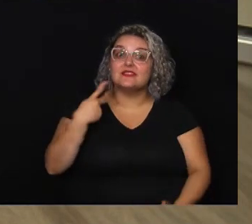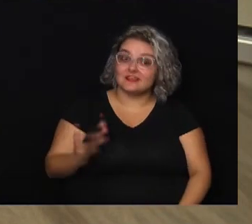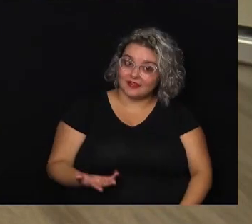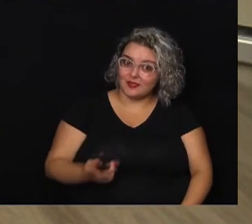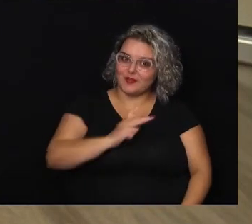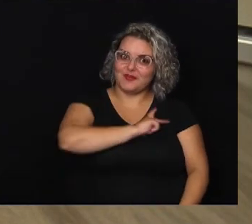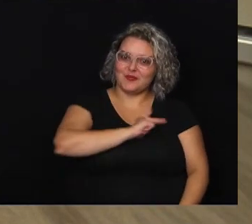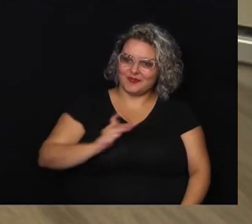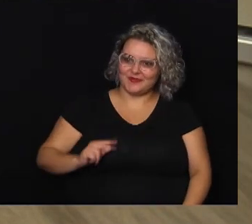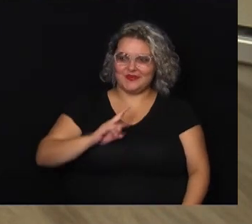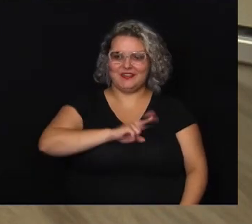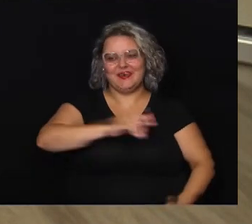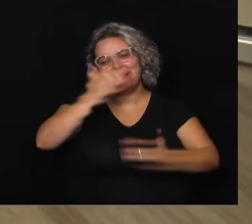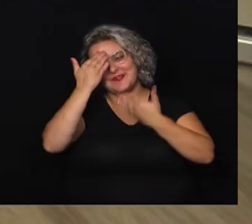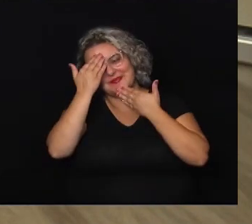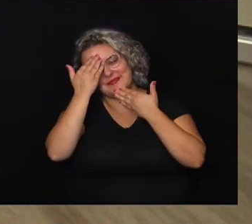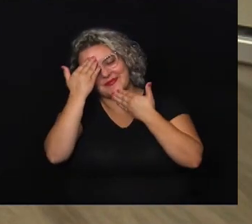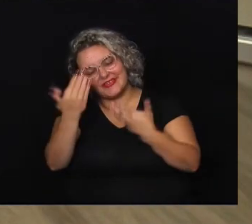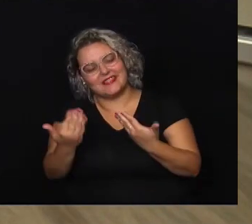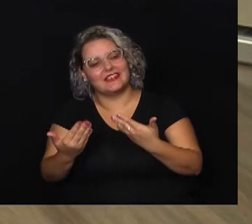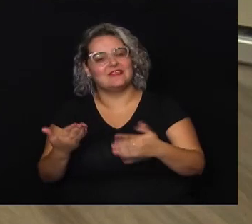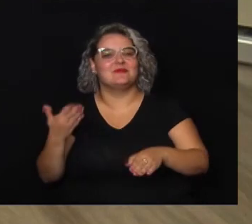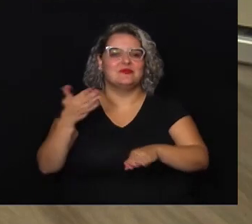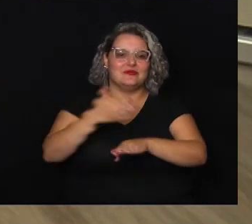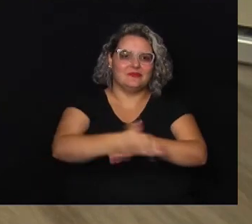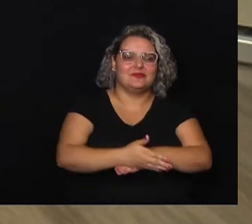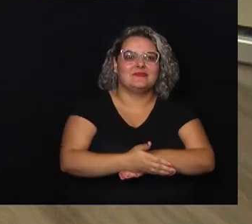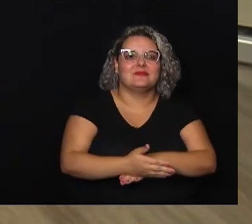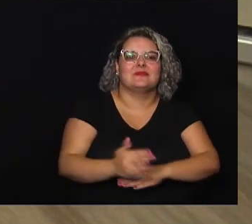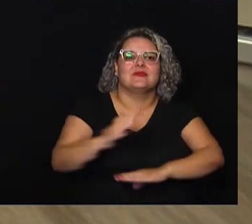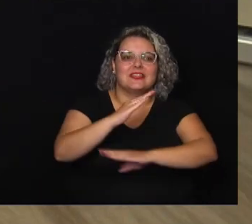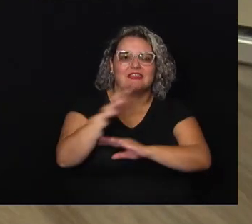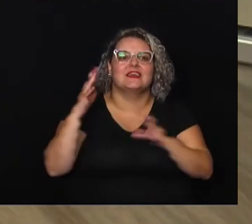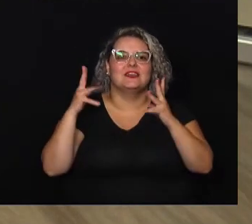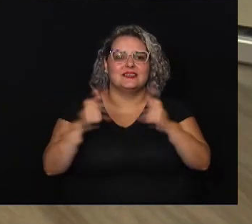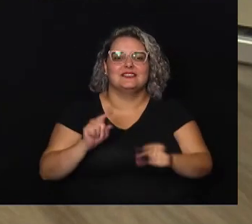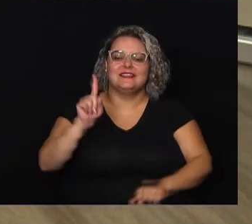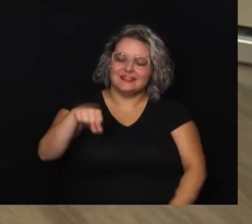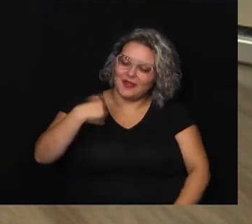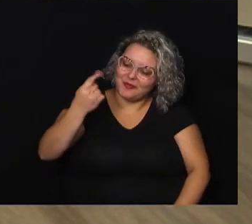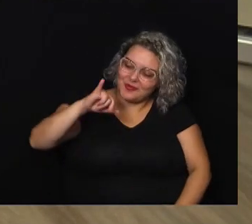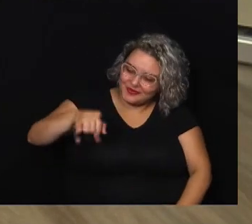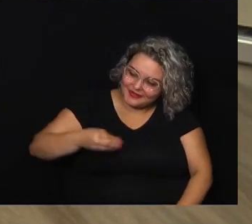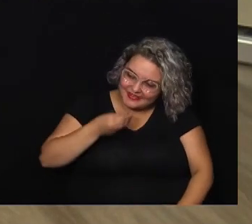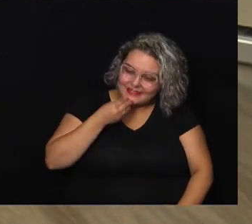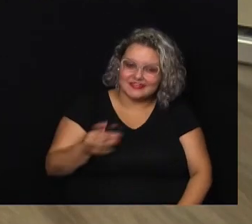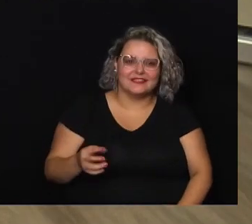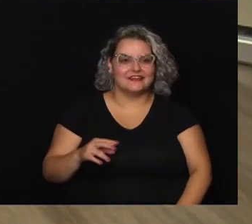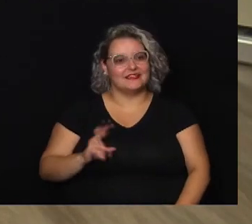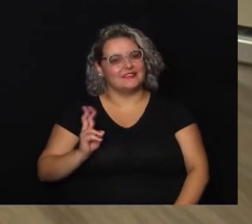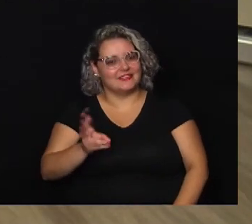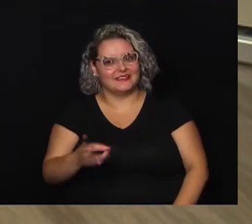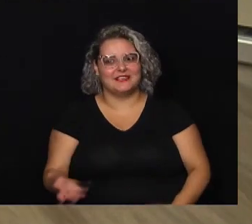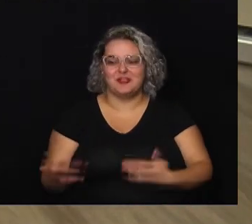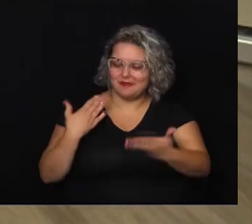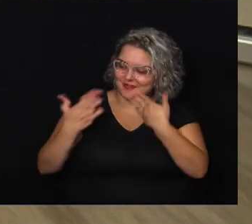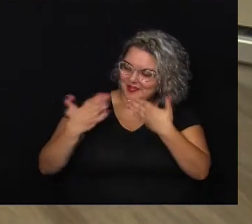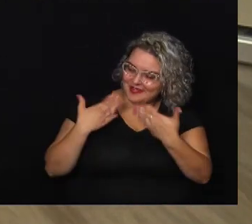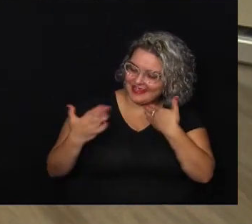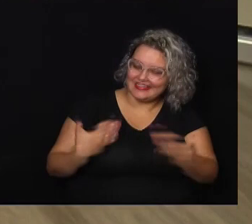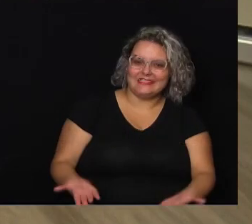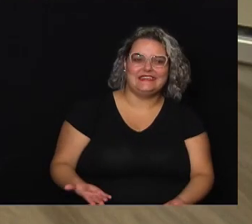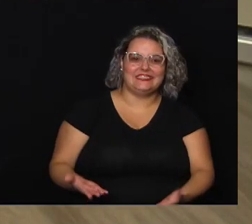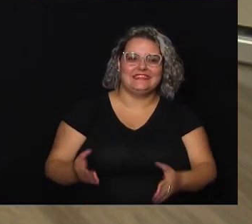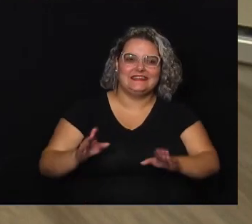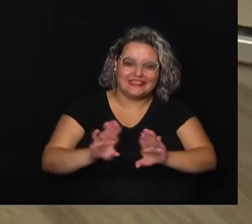Presidente Luiz Rossini, muito obrigado pela sua participação aqui no Câmara Total e até uma próxima oportunidade. A gente sempre vai estar com